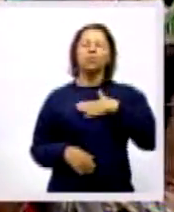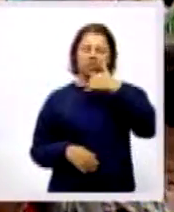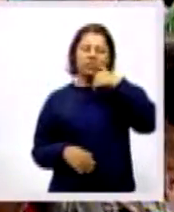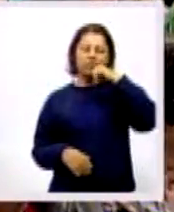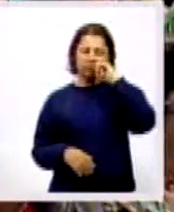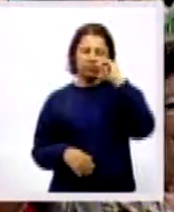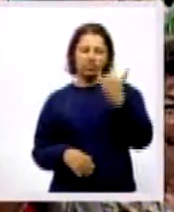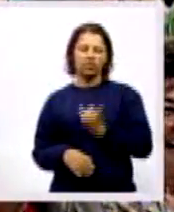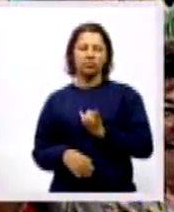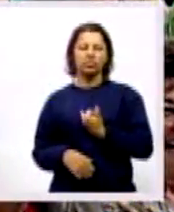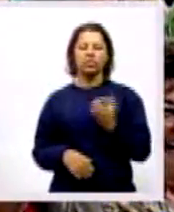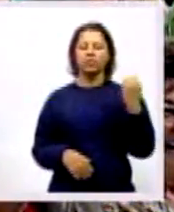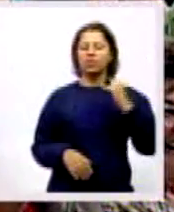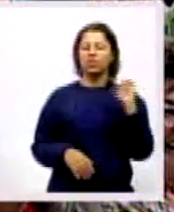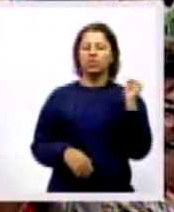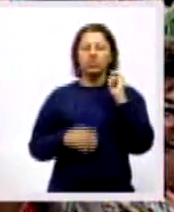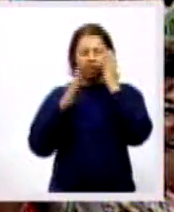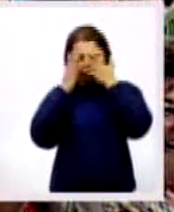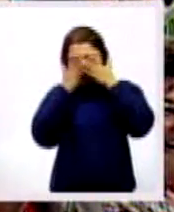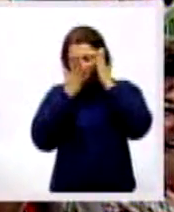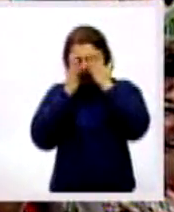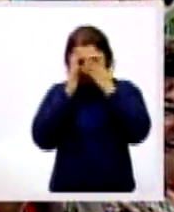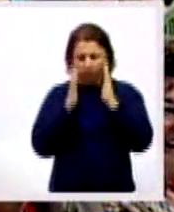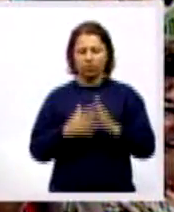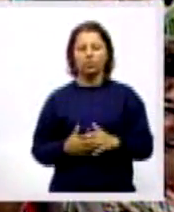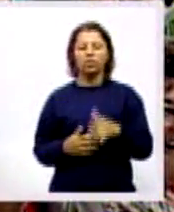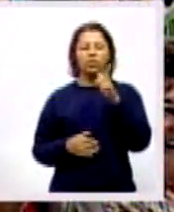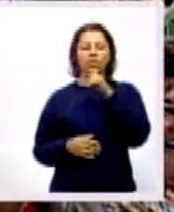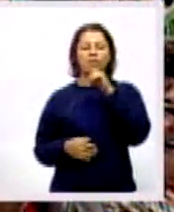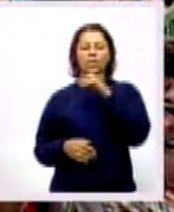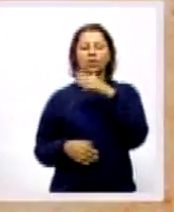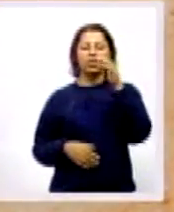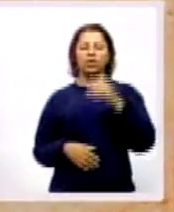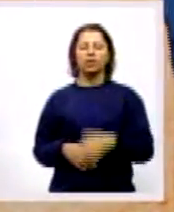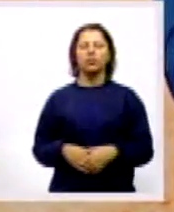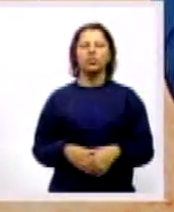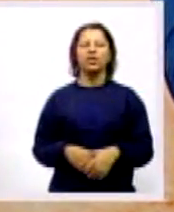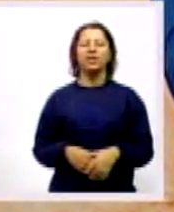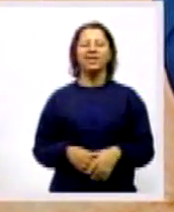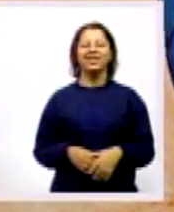Se não lava a cara na hora de dormir, a barata vem roer sua cara.